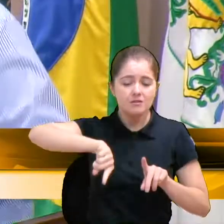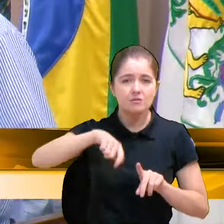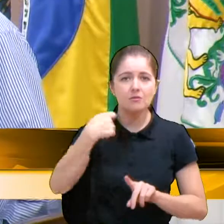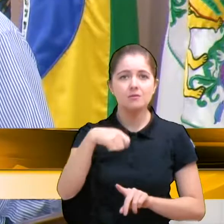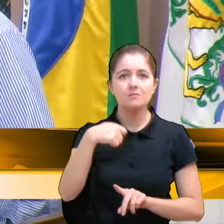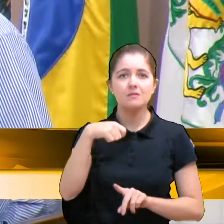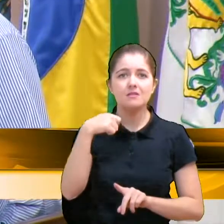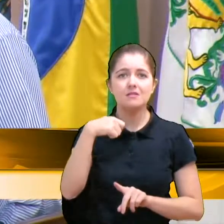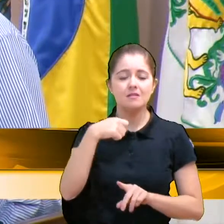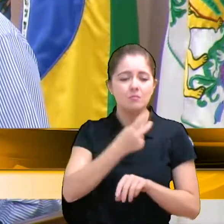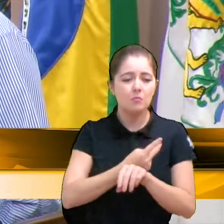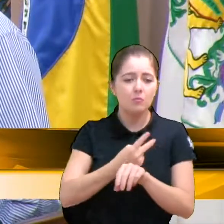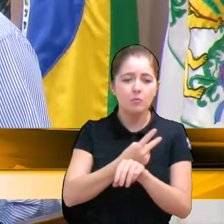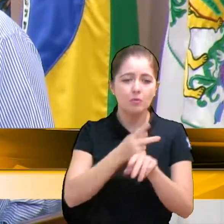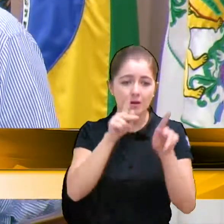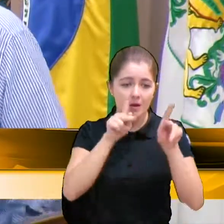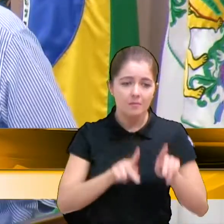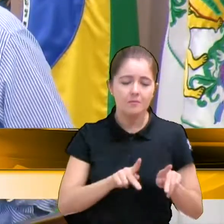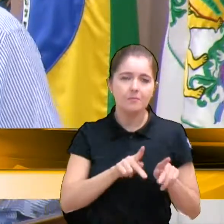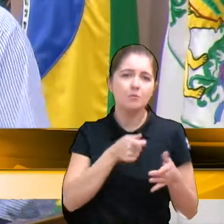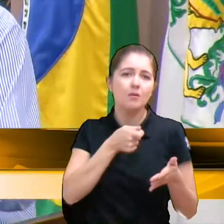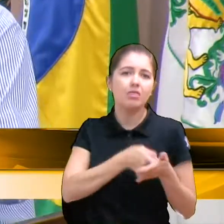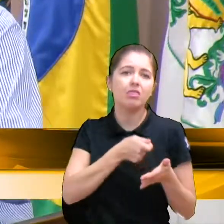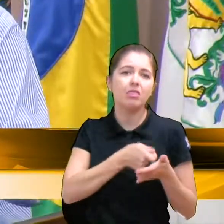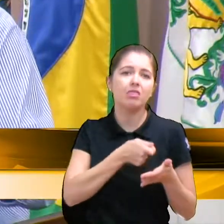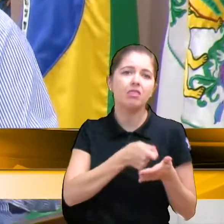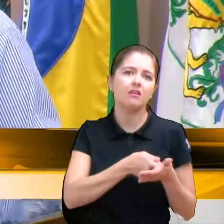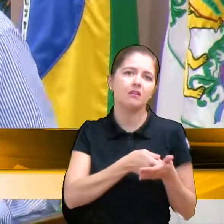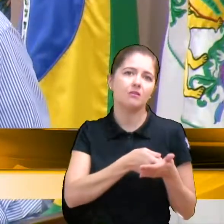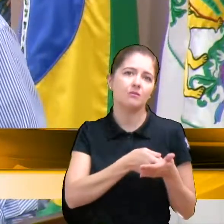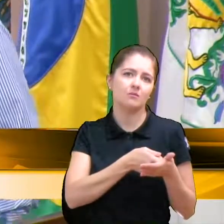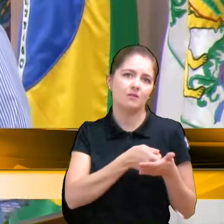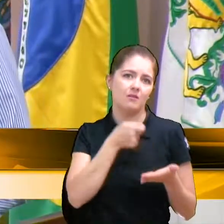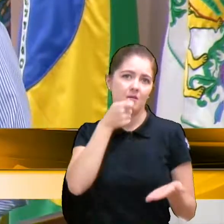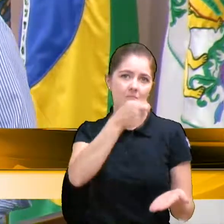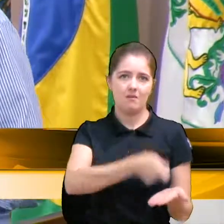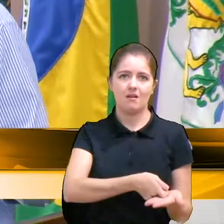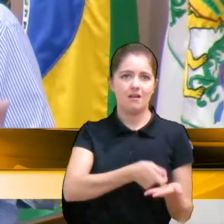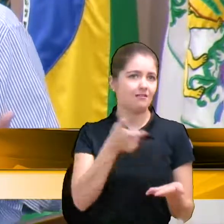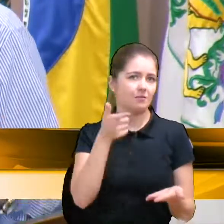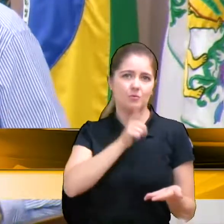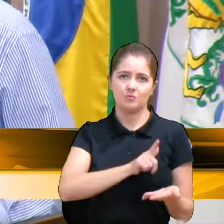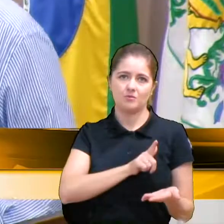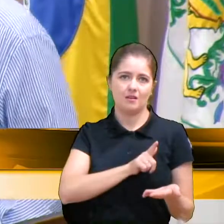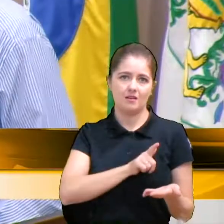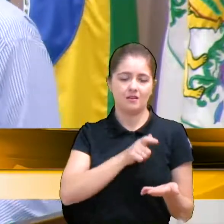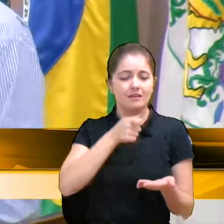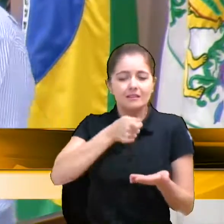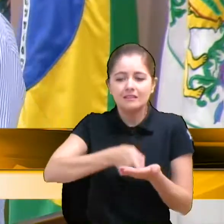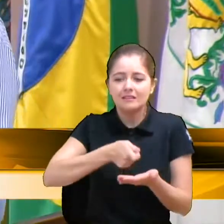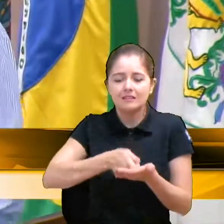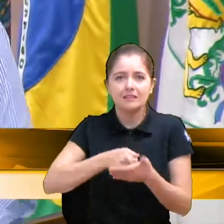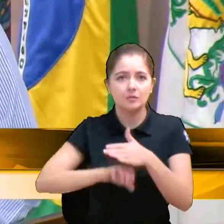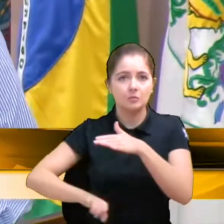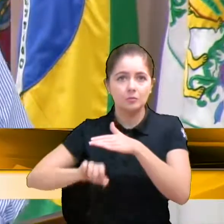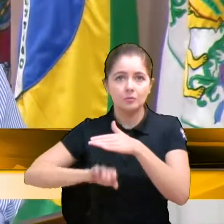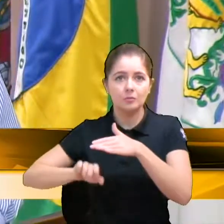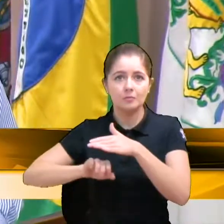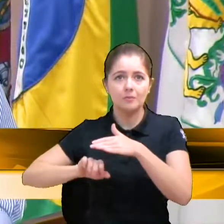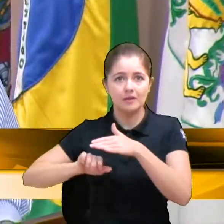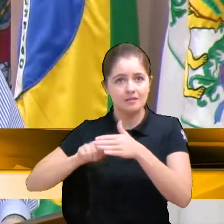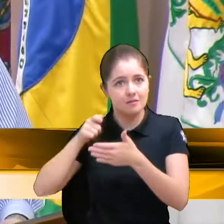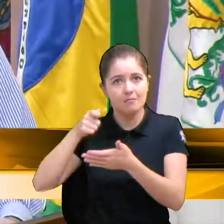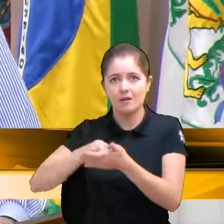procurando essa oportunidade para endireitar o seu rumo na vida empresarial ou particular. Obrigado,